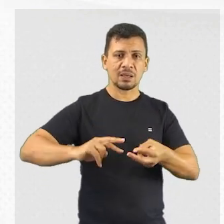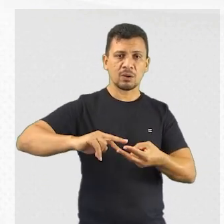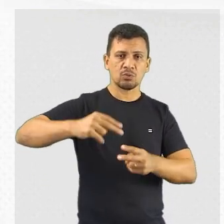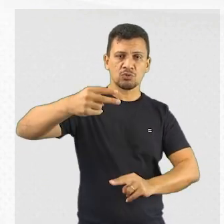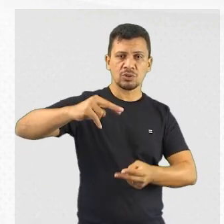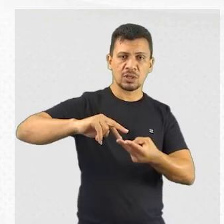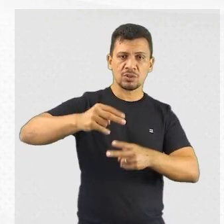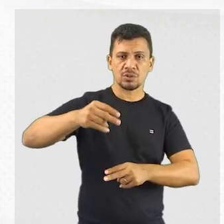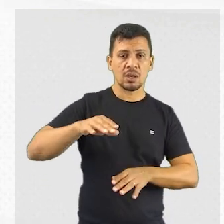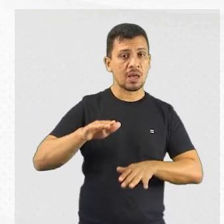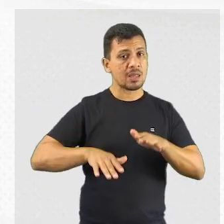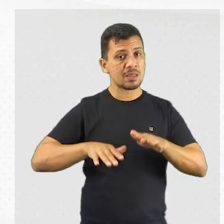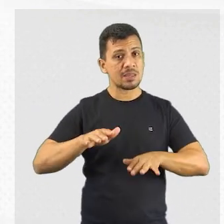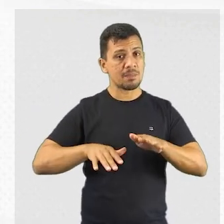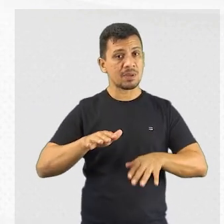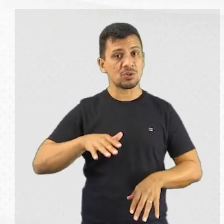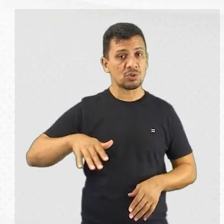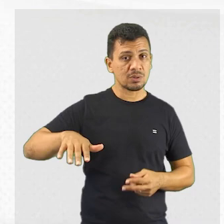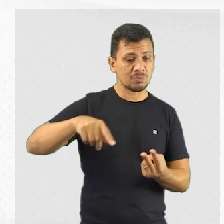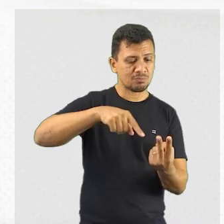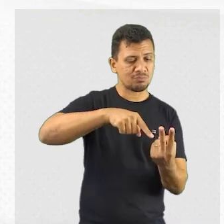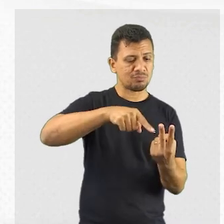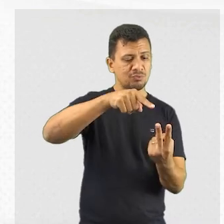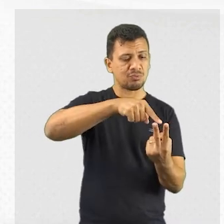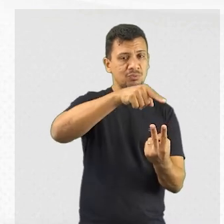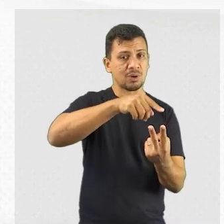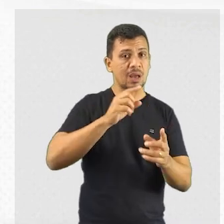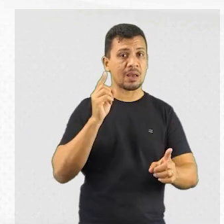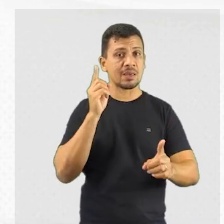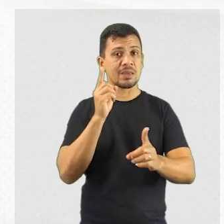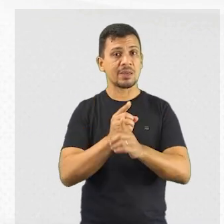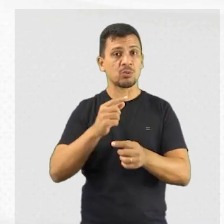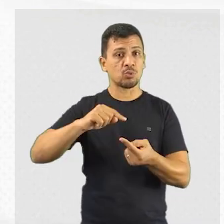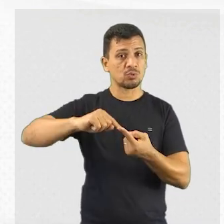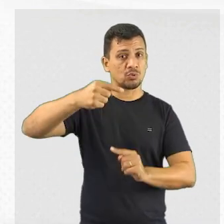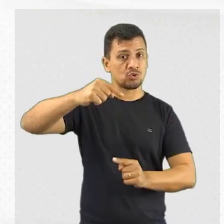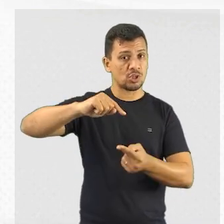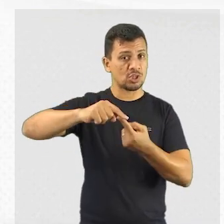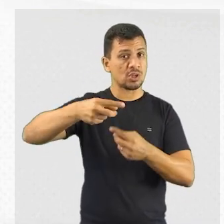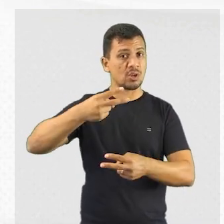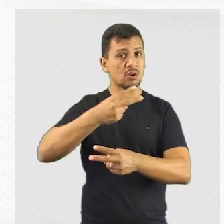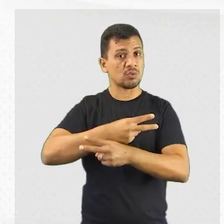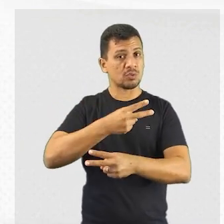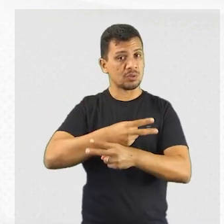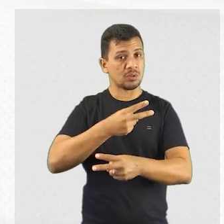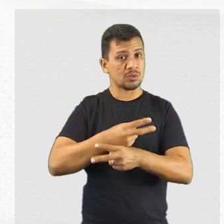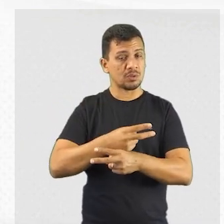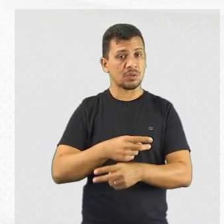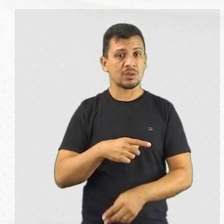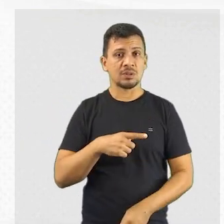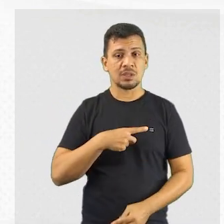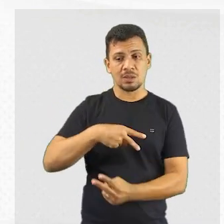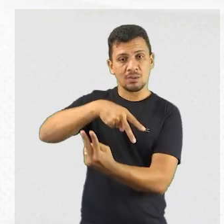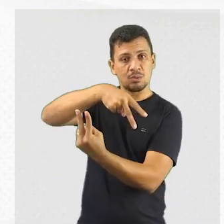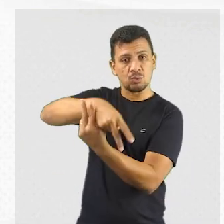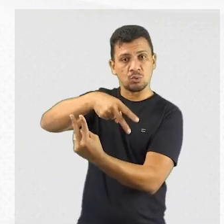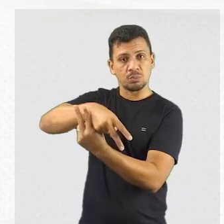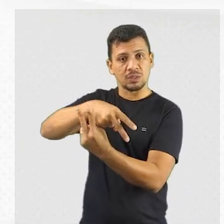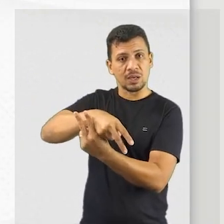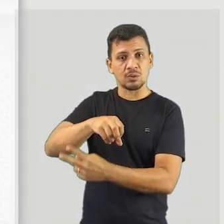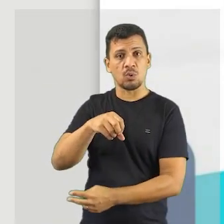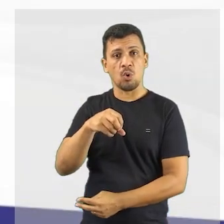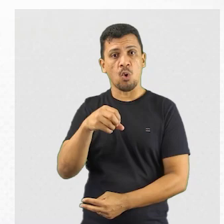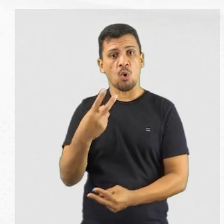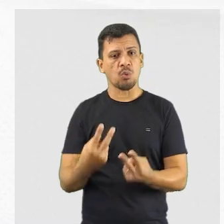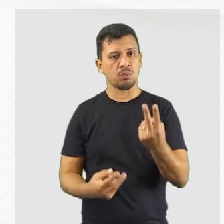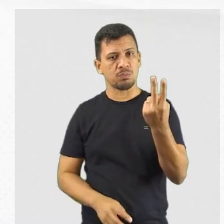dependendo da região que esses genes se encontram no cromossomo, seja ele duplicado ou não. E aí,